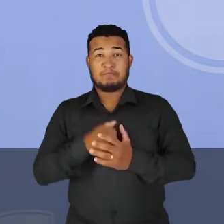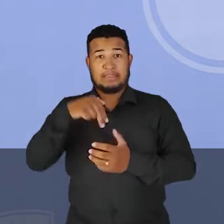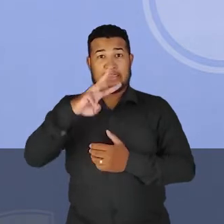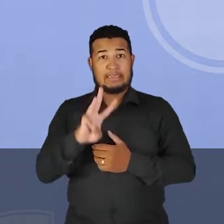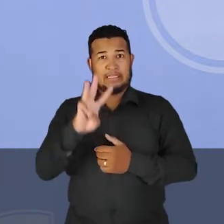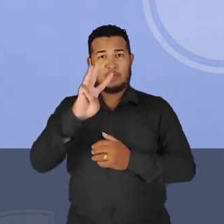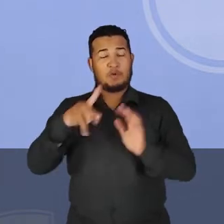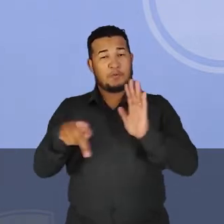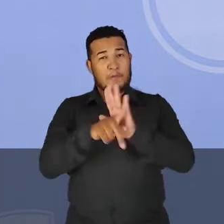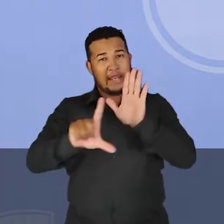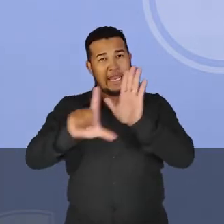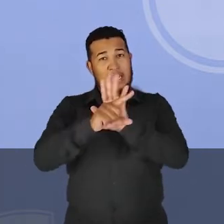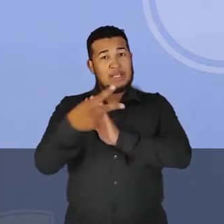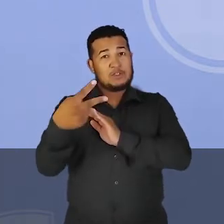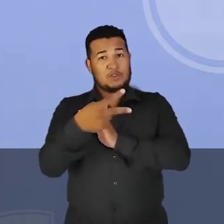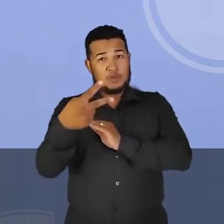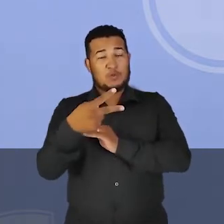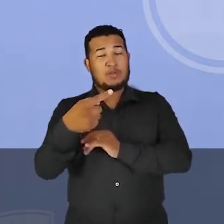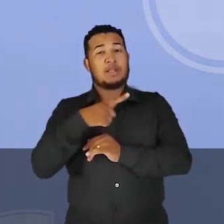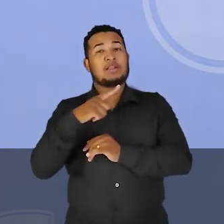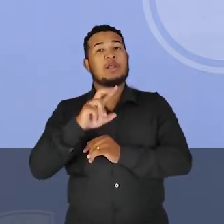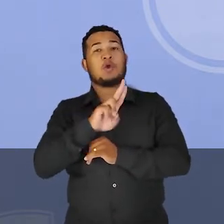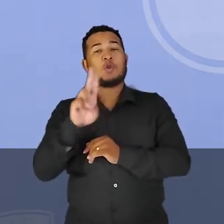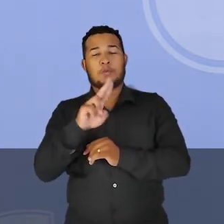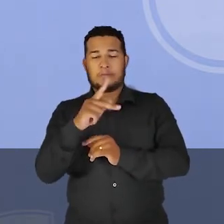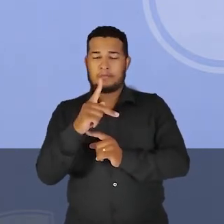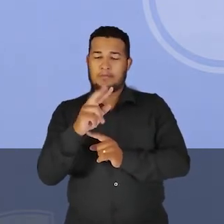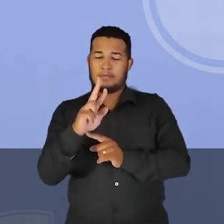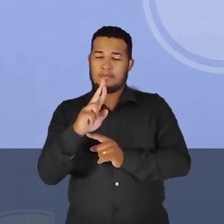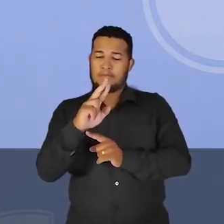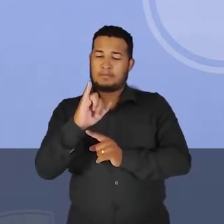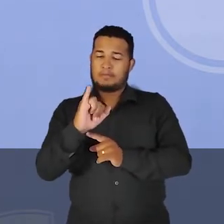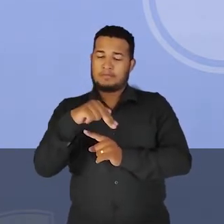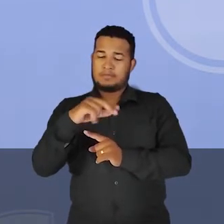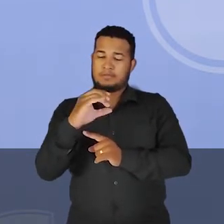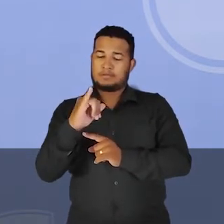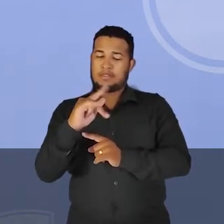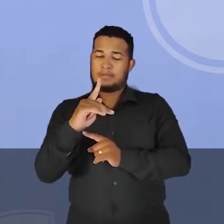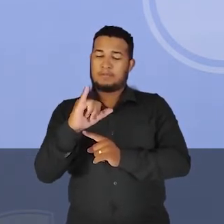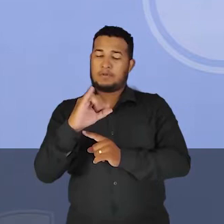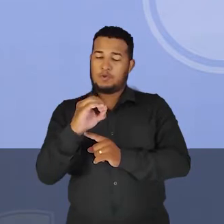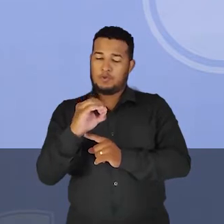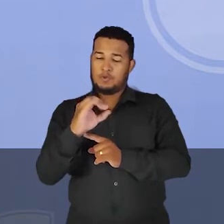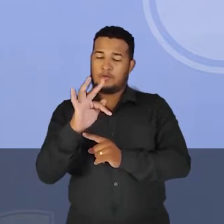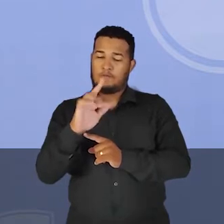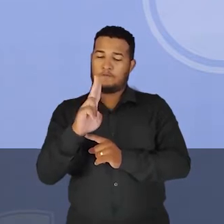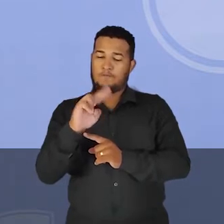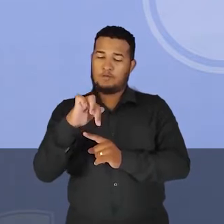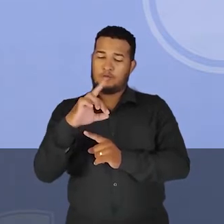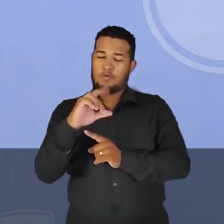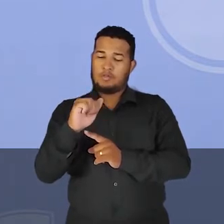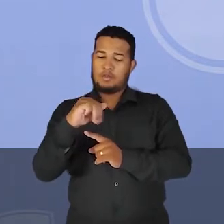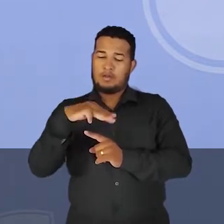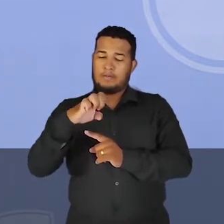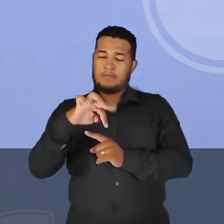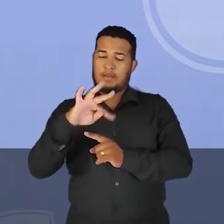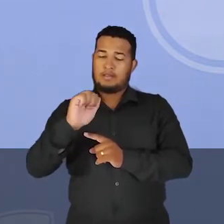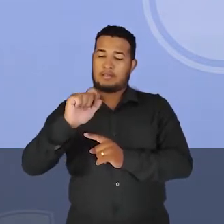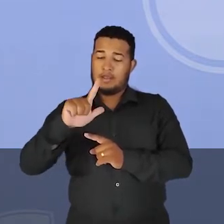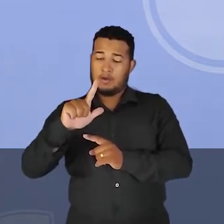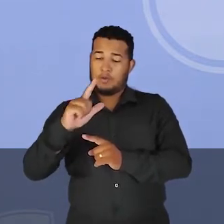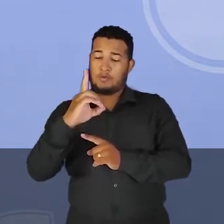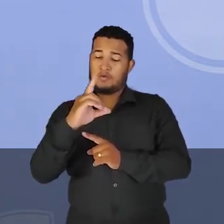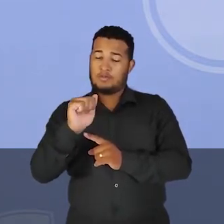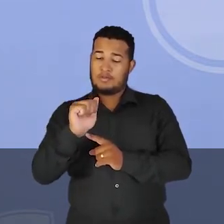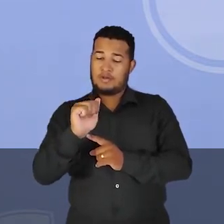sua segunda lei, chamada de princípio fundamental da dinâmica, ele vai nos trazer esta ideia de como